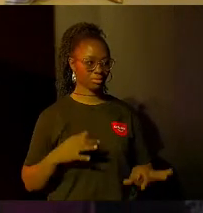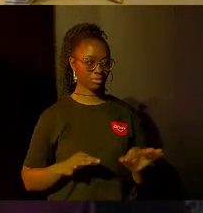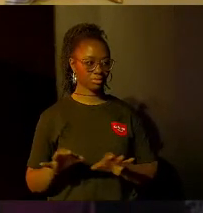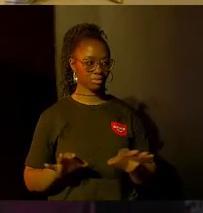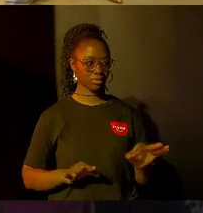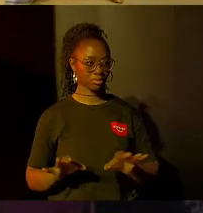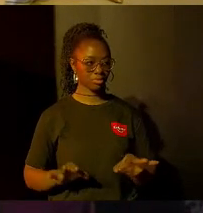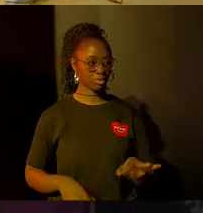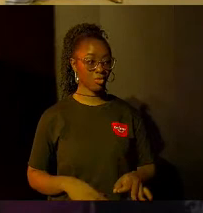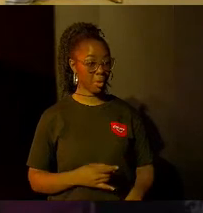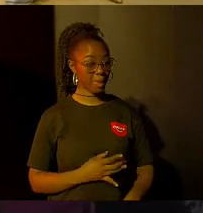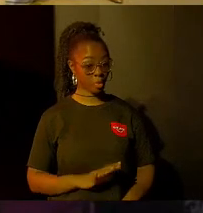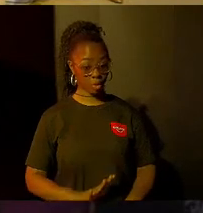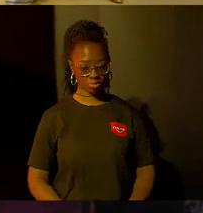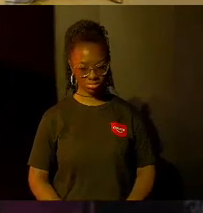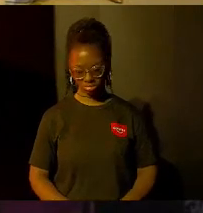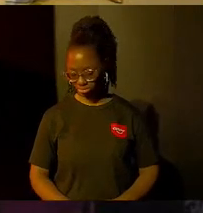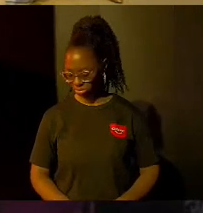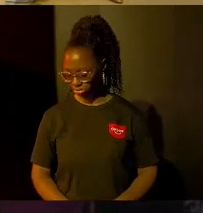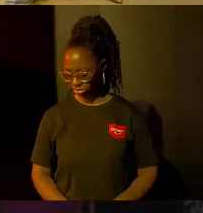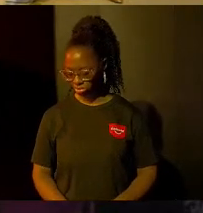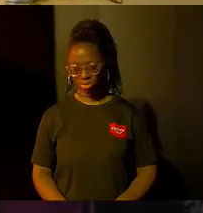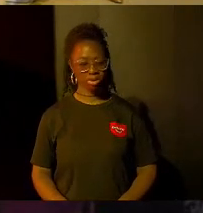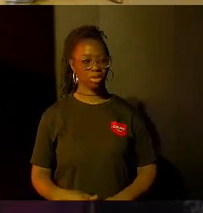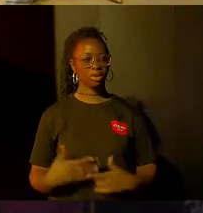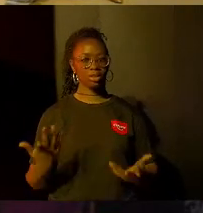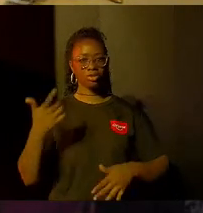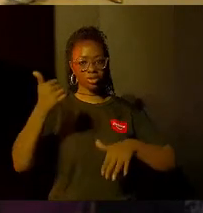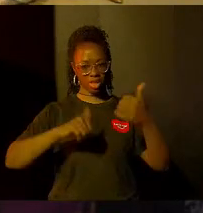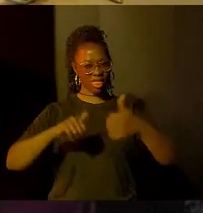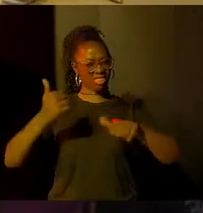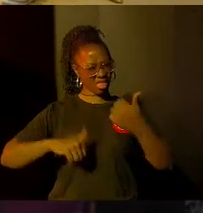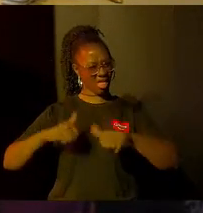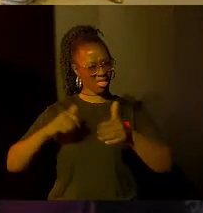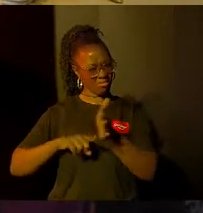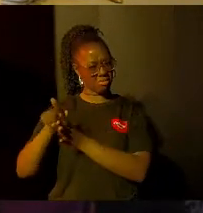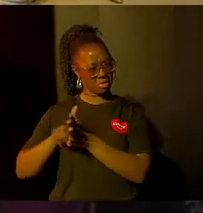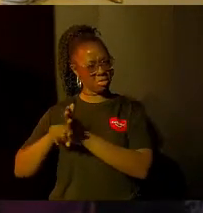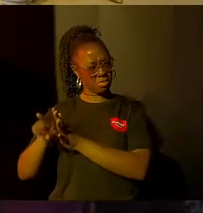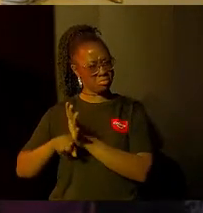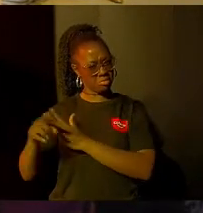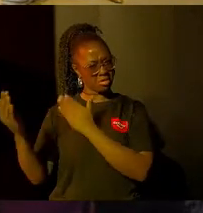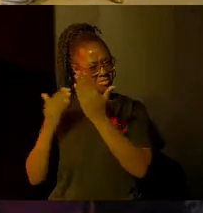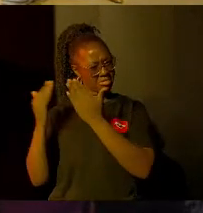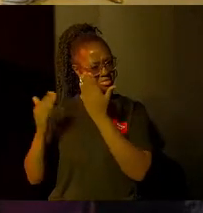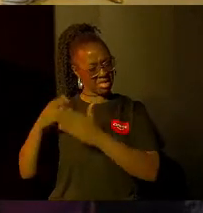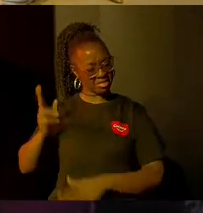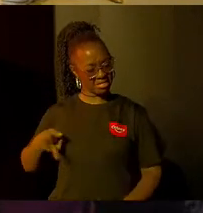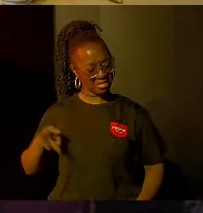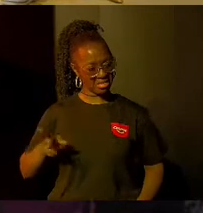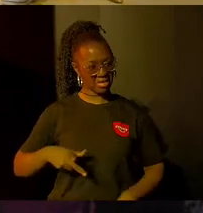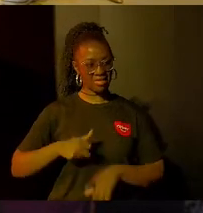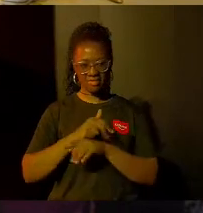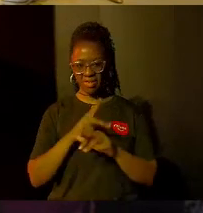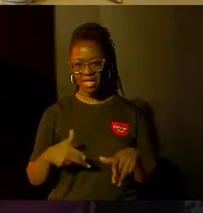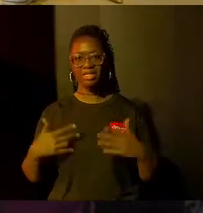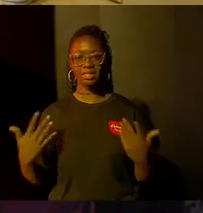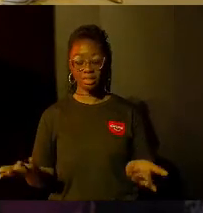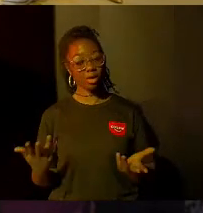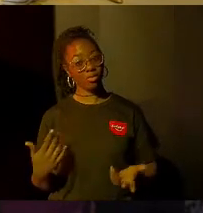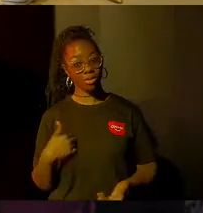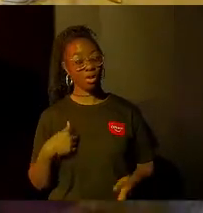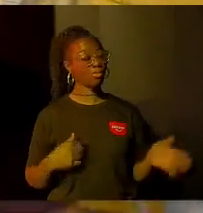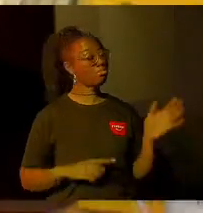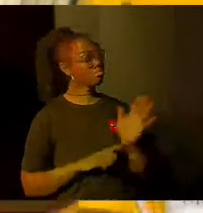tenho 280 anos de análise pelo menos e uma das grandes questões era